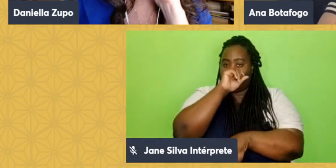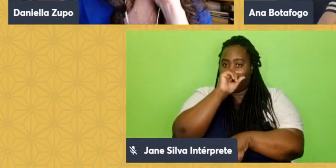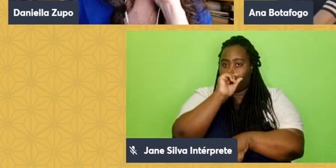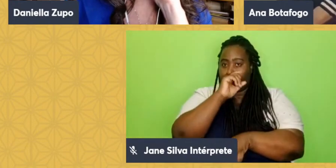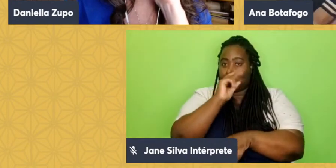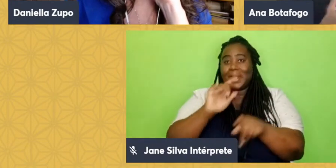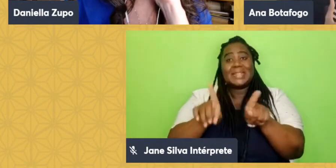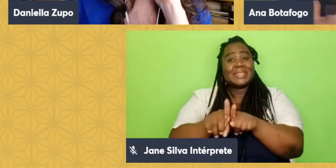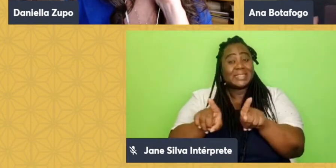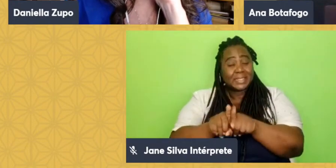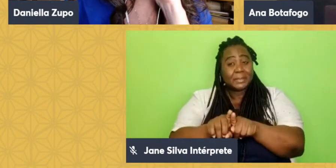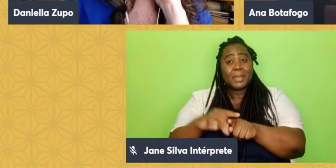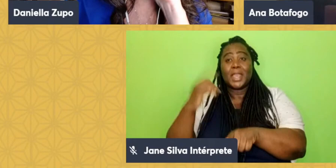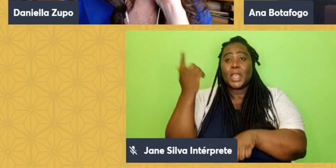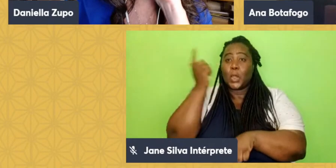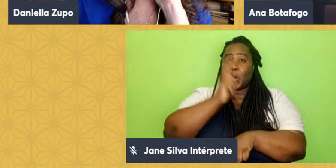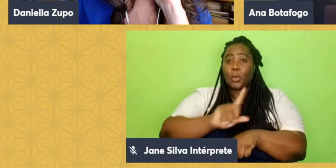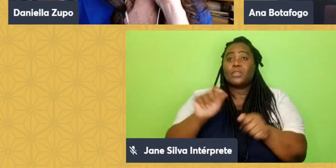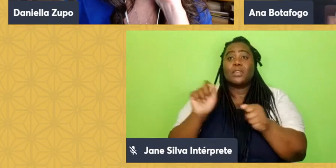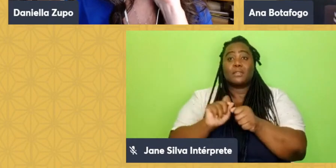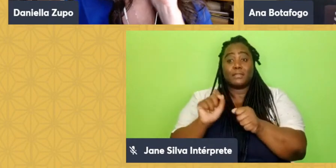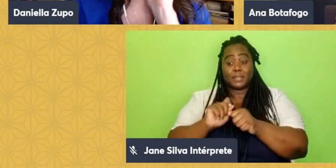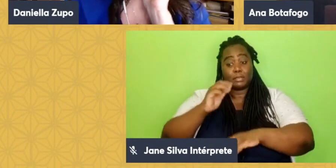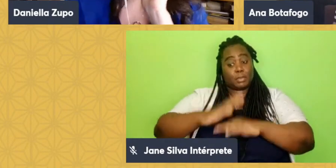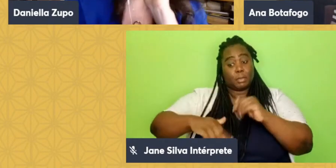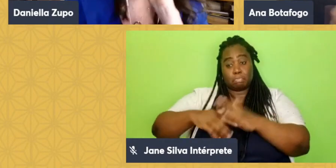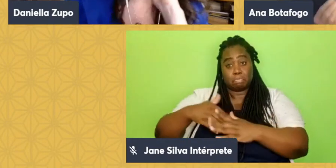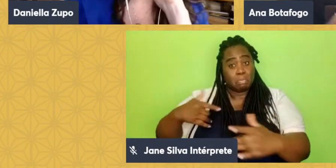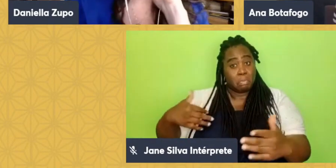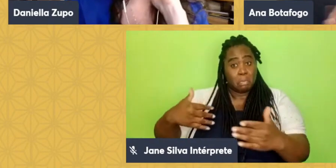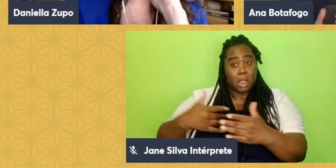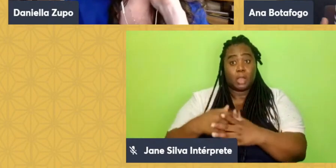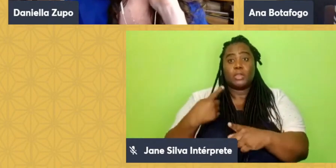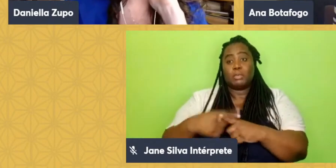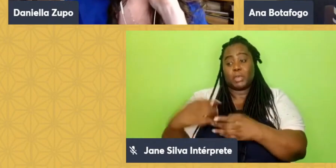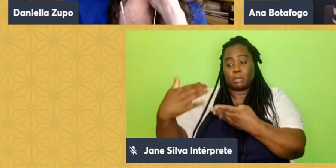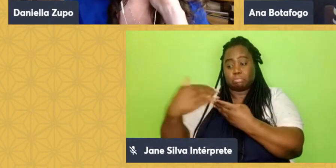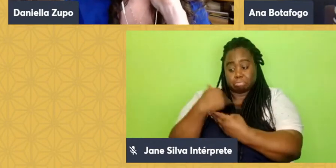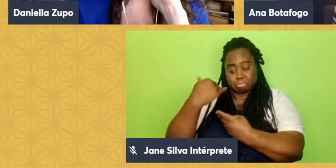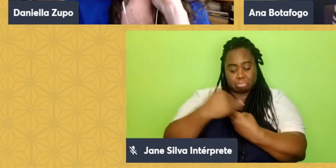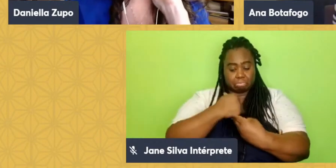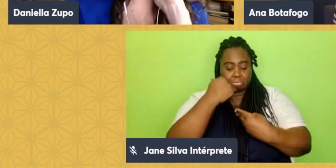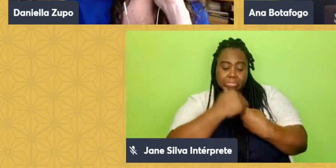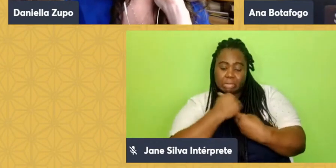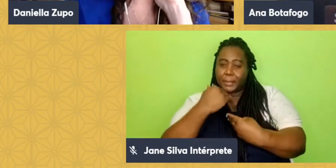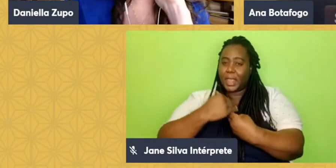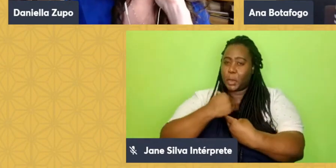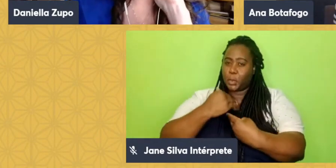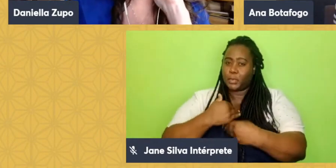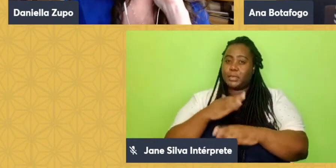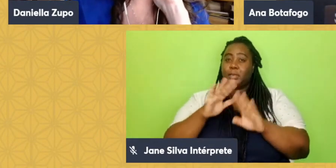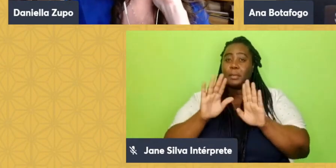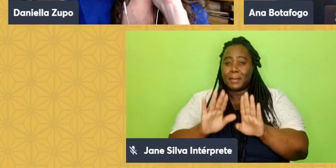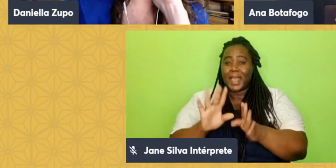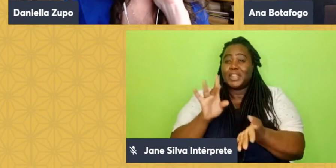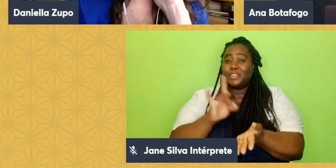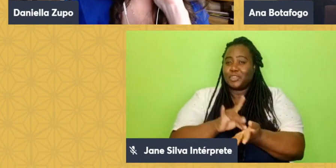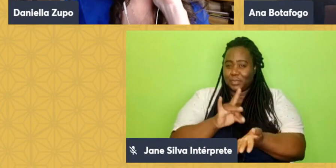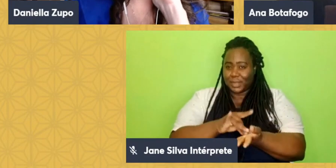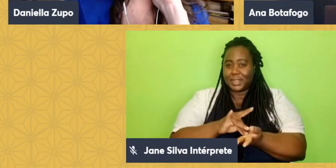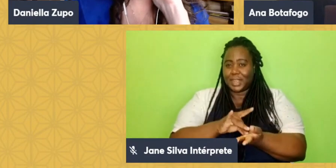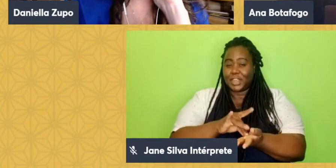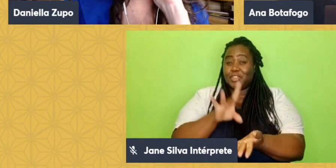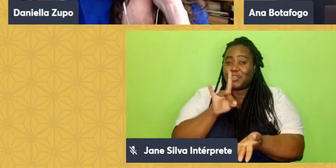também conseguiu que eu tivesse essa carreira longa porque foi me orientando e muito bem orientam mas mesmo